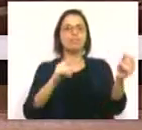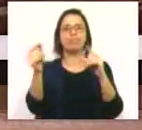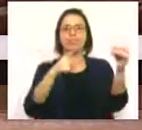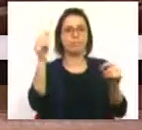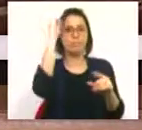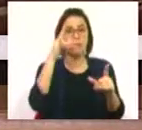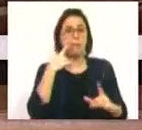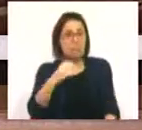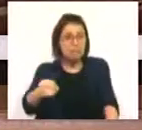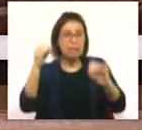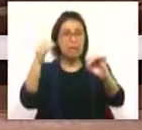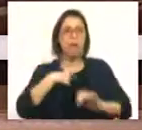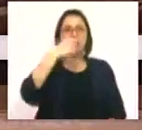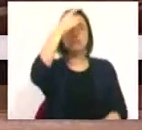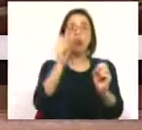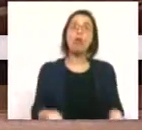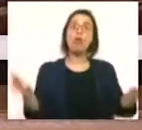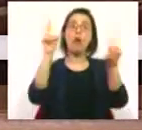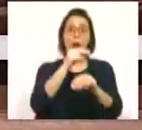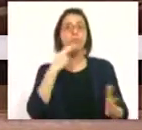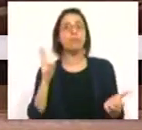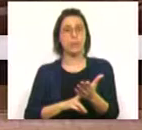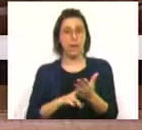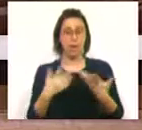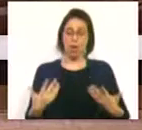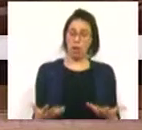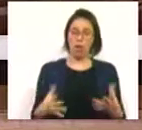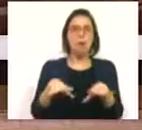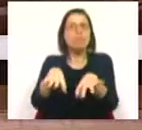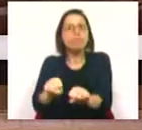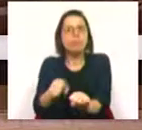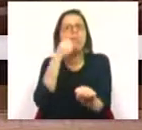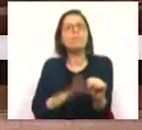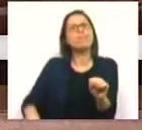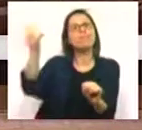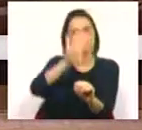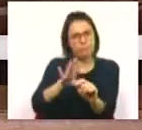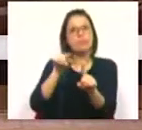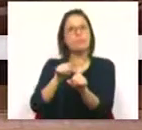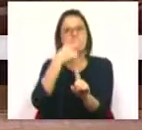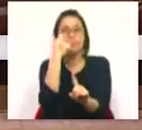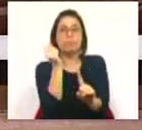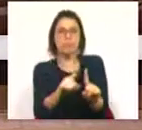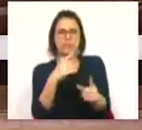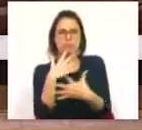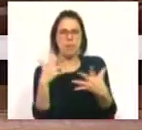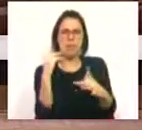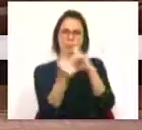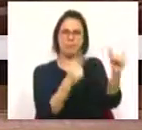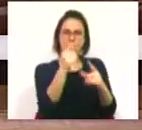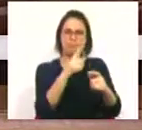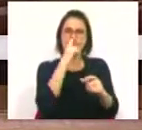paralelo na nossa história. Esta nova realidade, em termos de ocupação do território e o consequente abandono em massa das